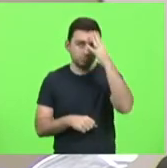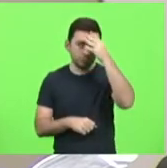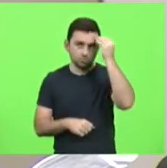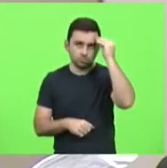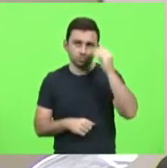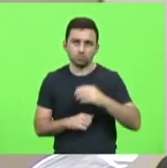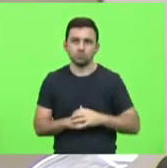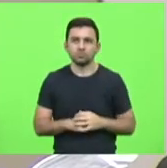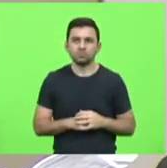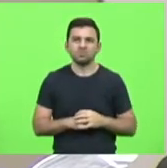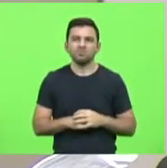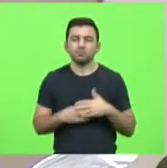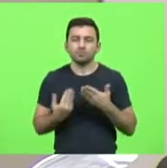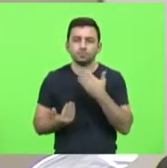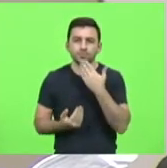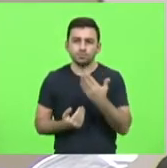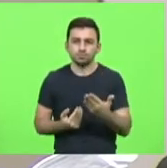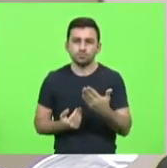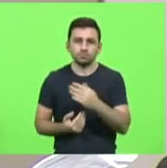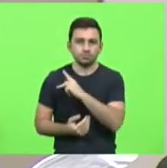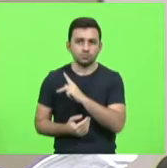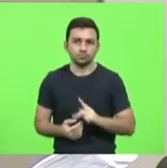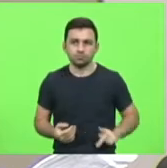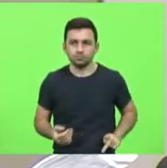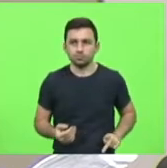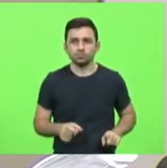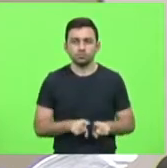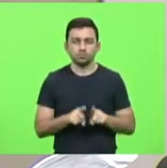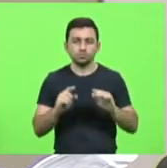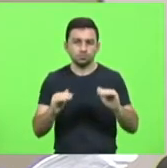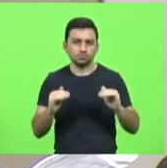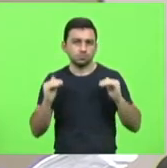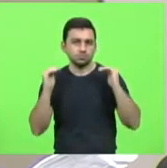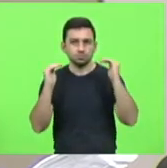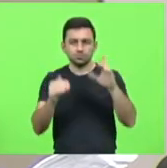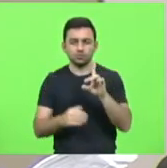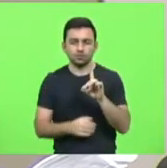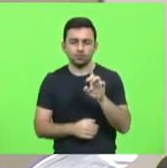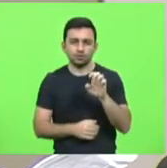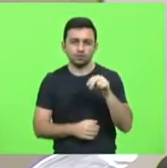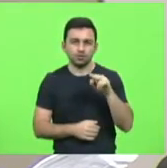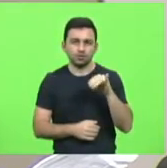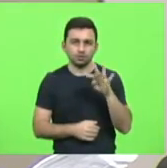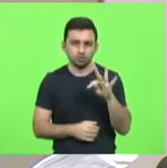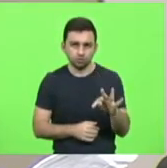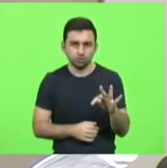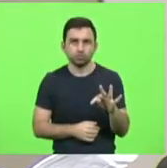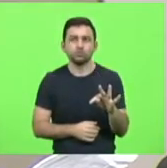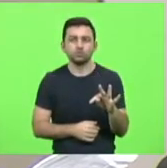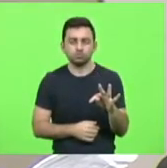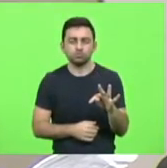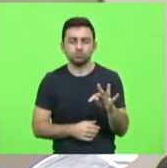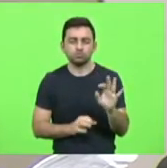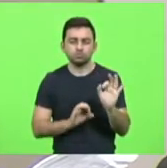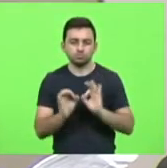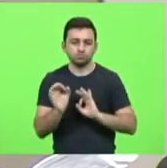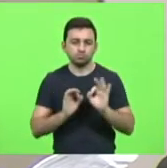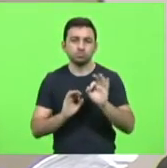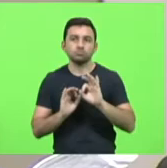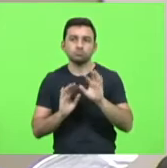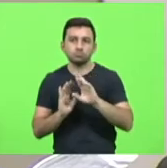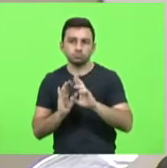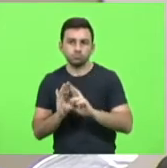Carminati, apelando ao presidente e ao superintendente estadual do DENIT que sejam adotadas medidas para a realização de obras